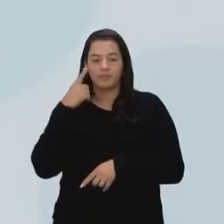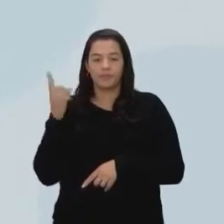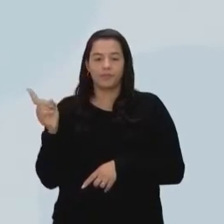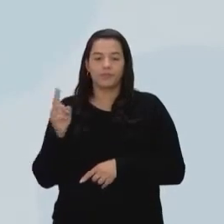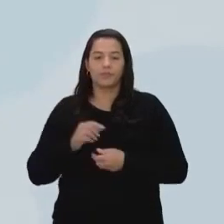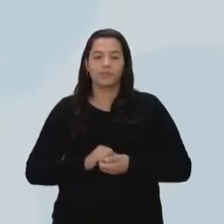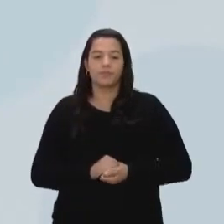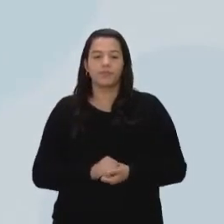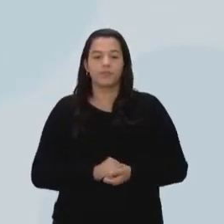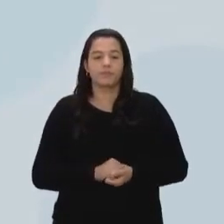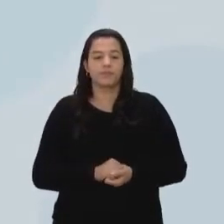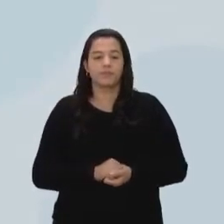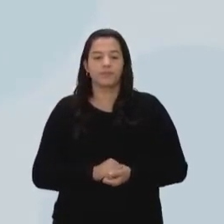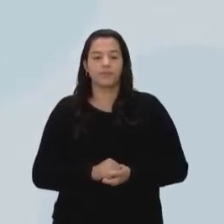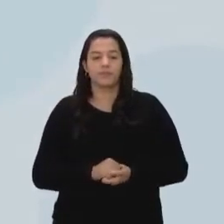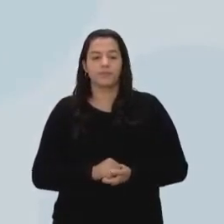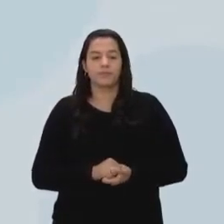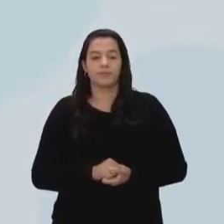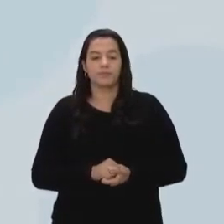desculpa.